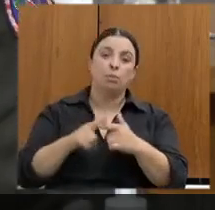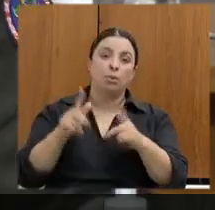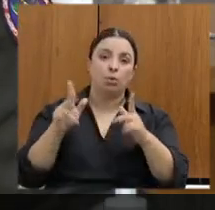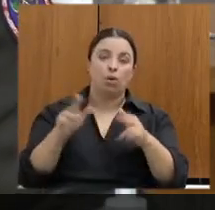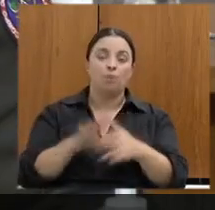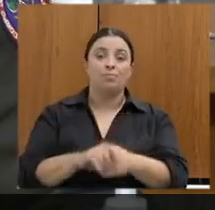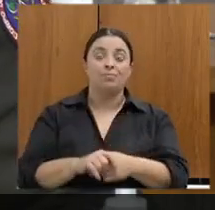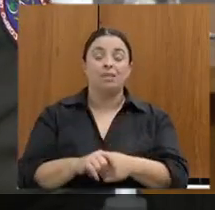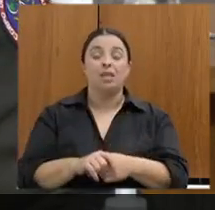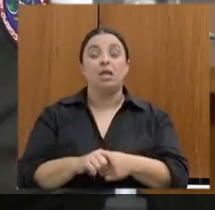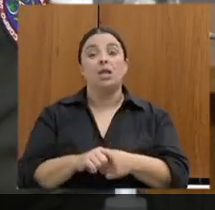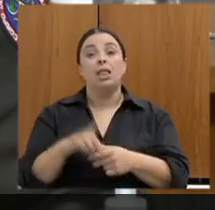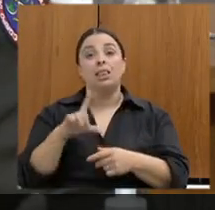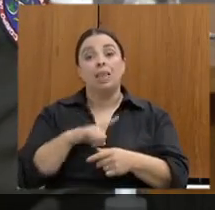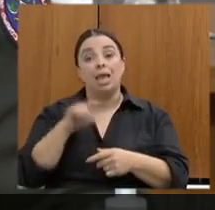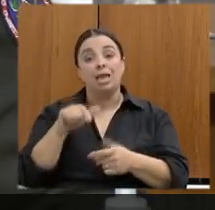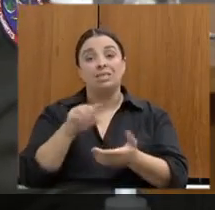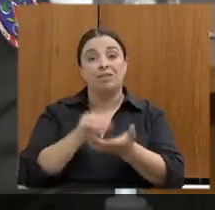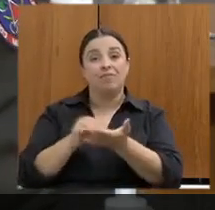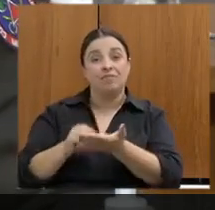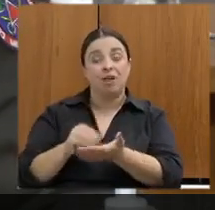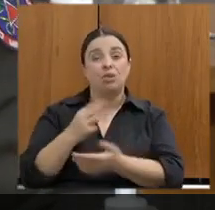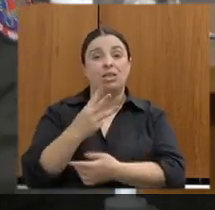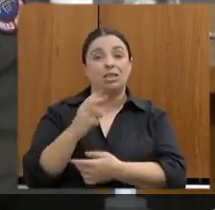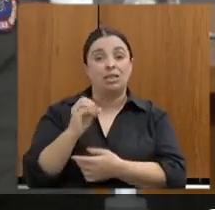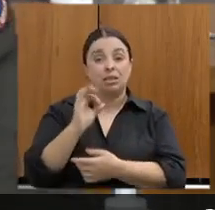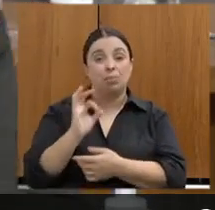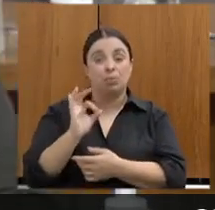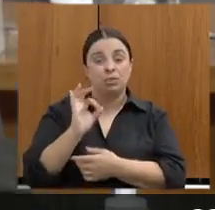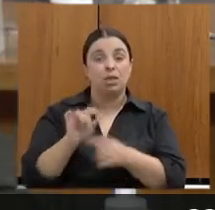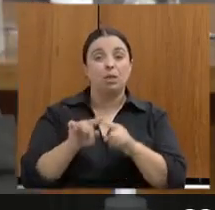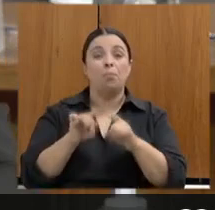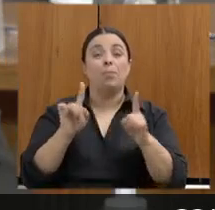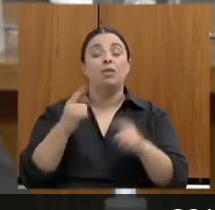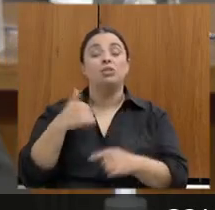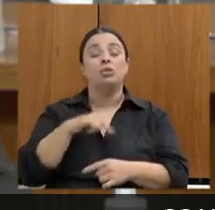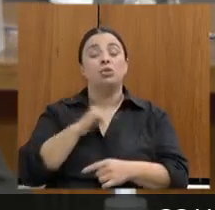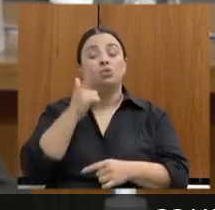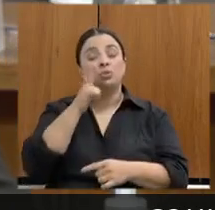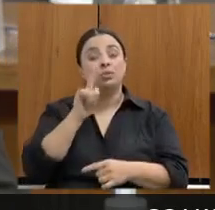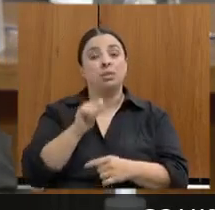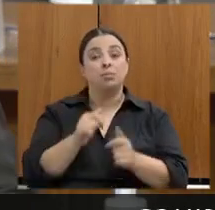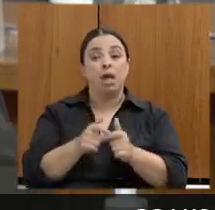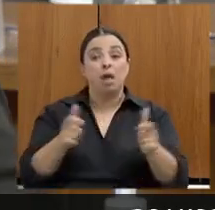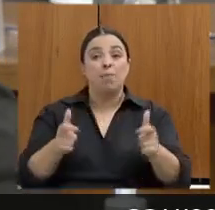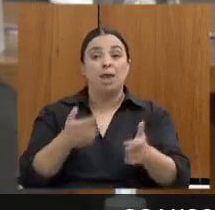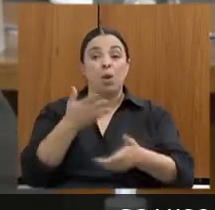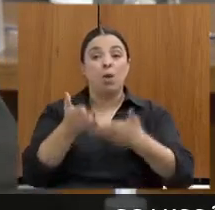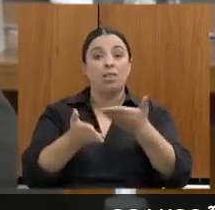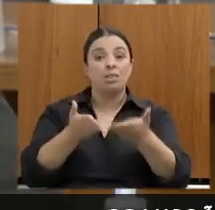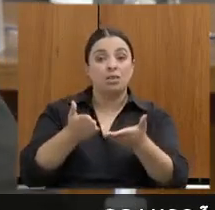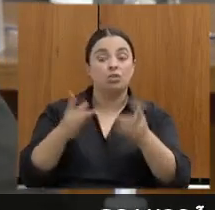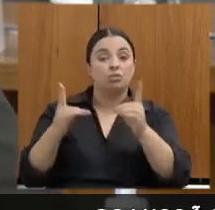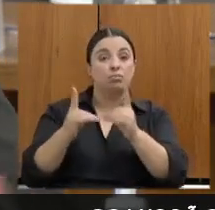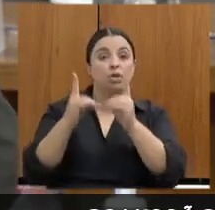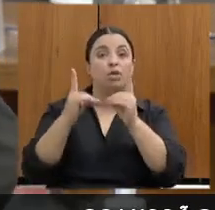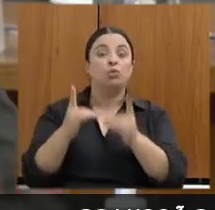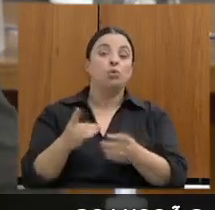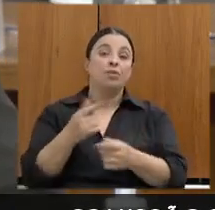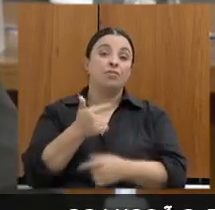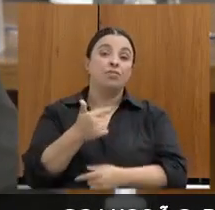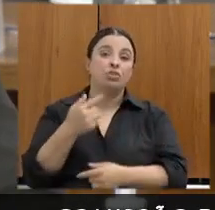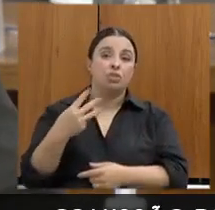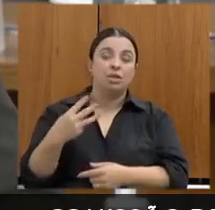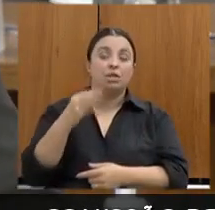mas nós estamos conseguindo fazer uma ampliação do atendimento em 23 por cento de presença física